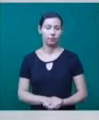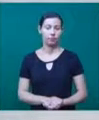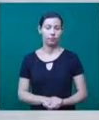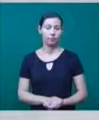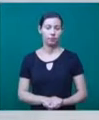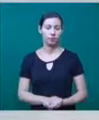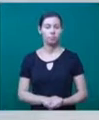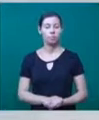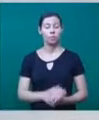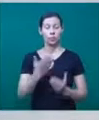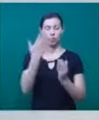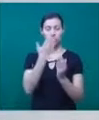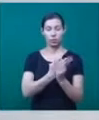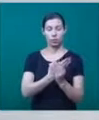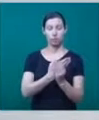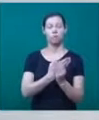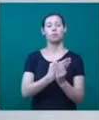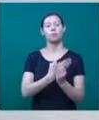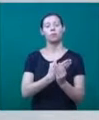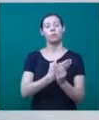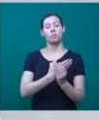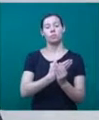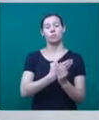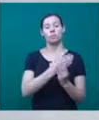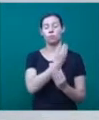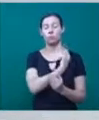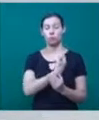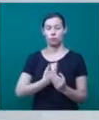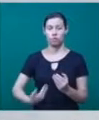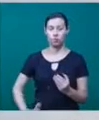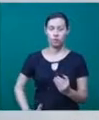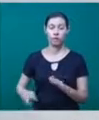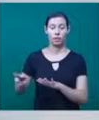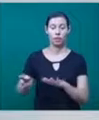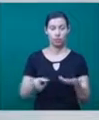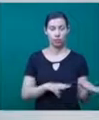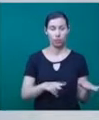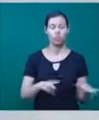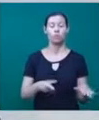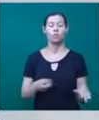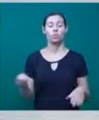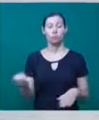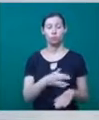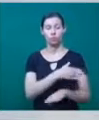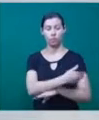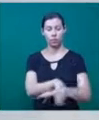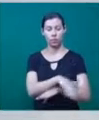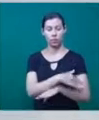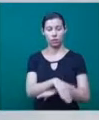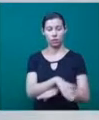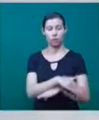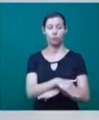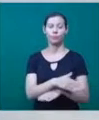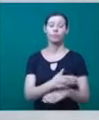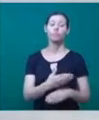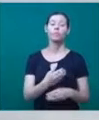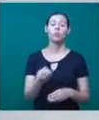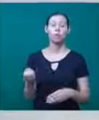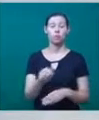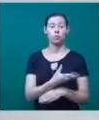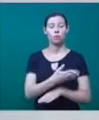O Arquivo Público de Uberlândia, a partir dessa semana, está atendendo a população em novo endereço. Anote aí, na rua Ceará,